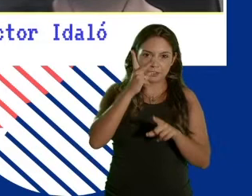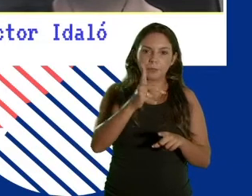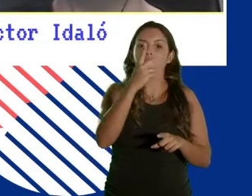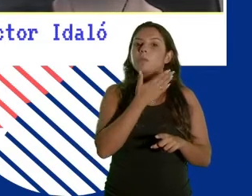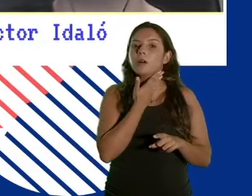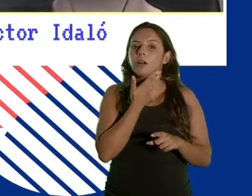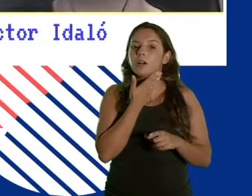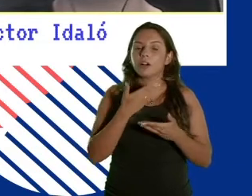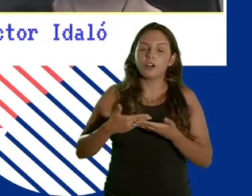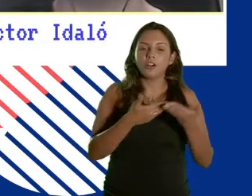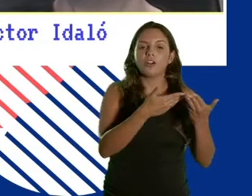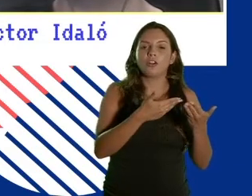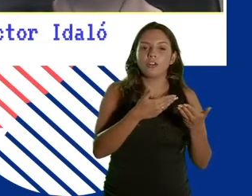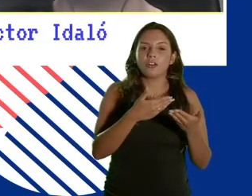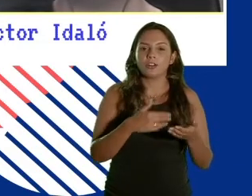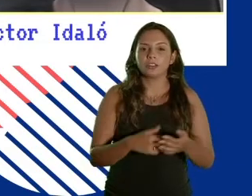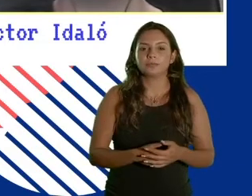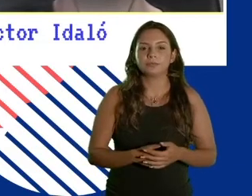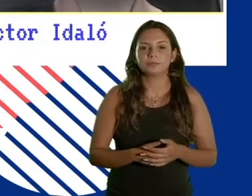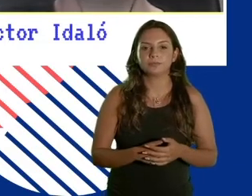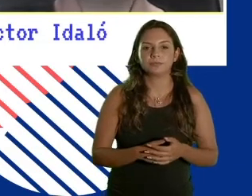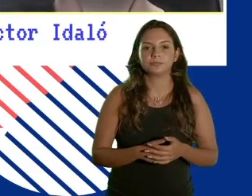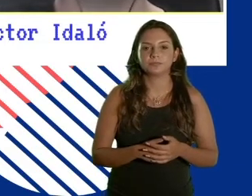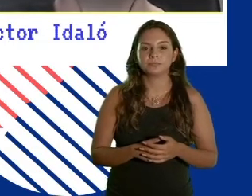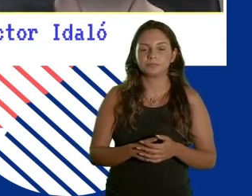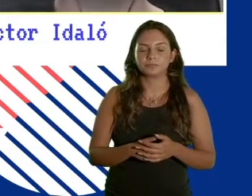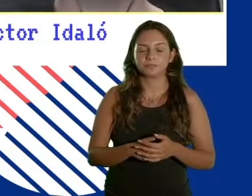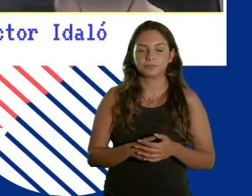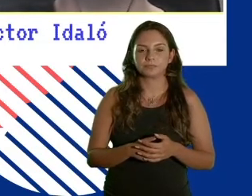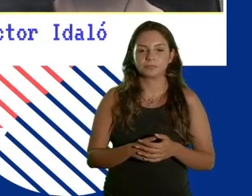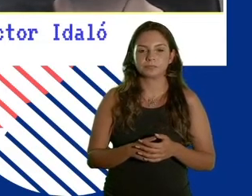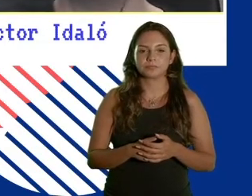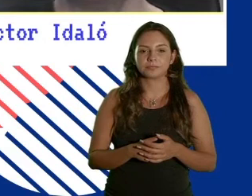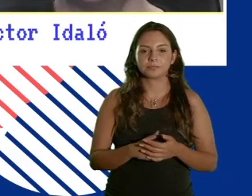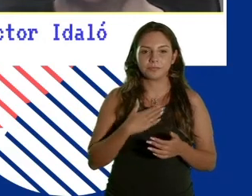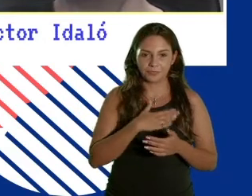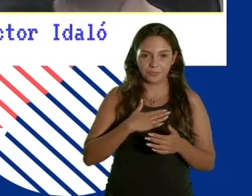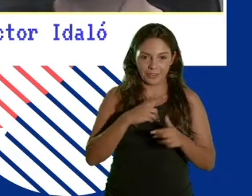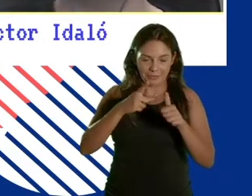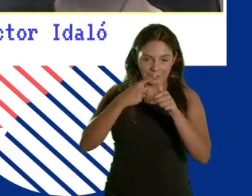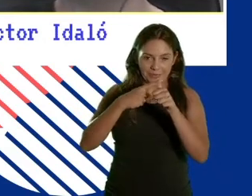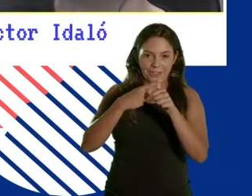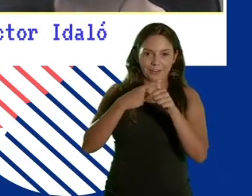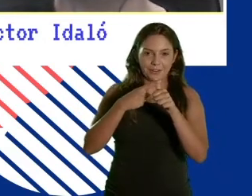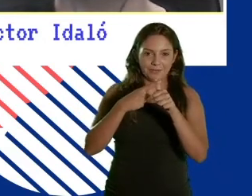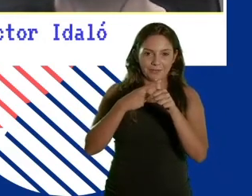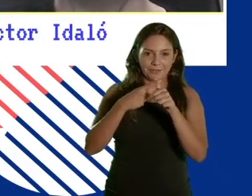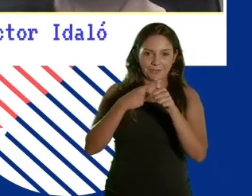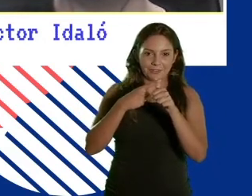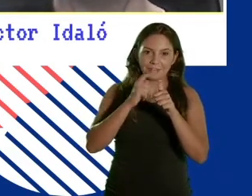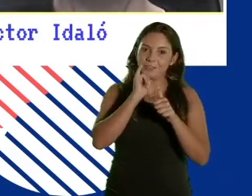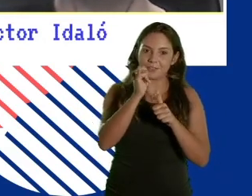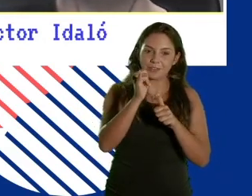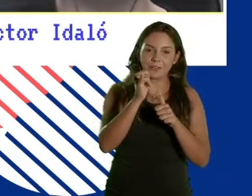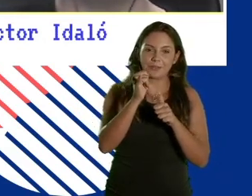também, a convite do Afonso, que foi uma felicidade que só. Gostaria primeiro de de